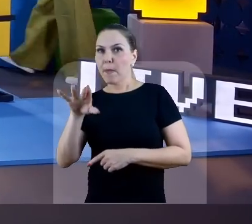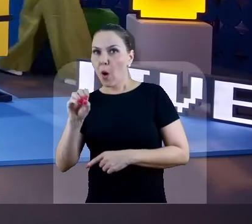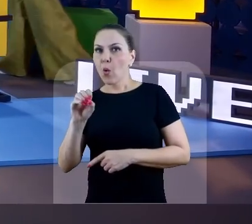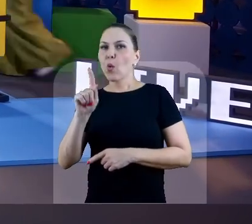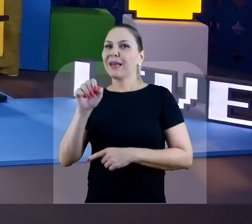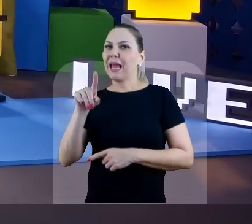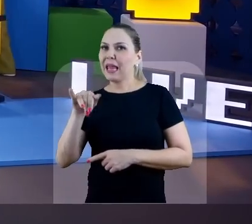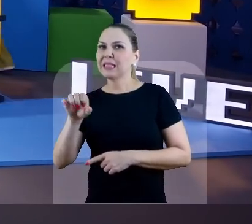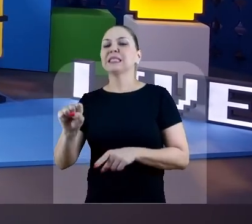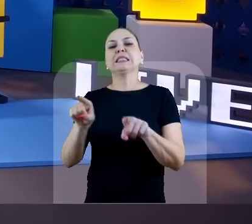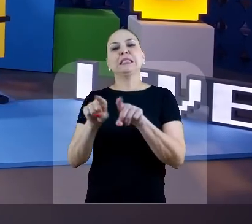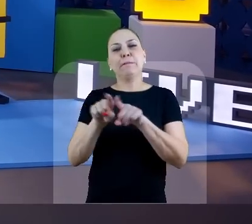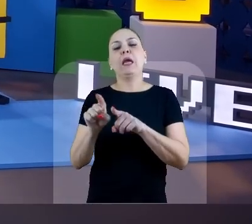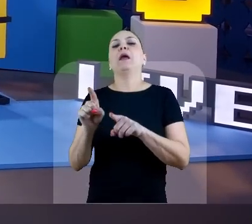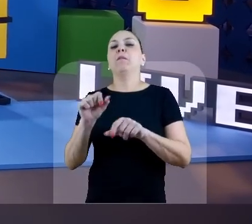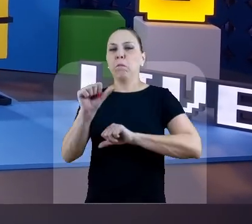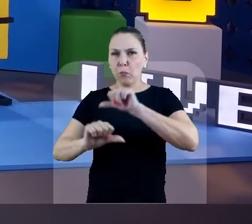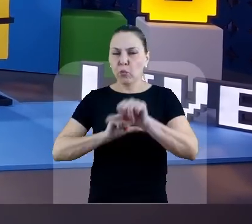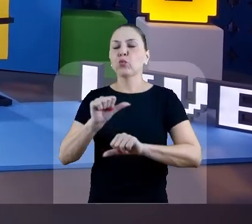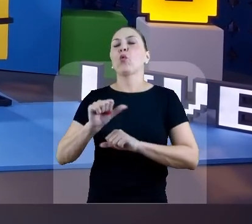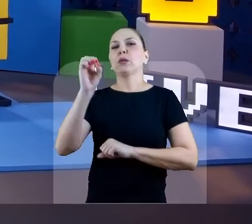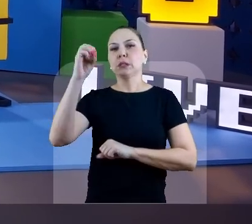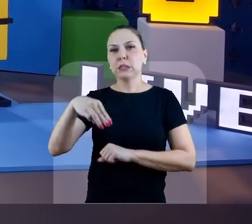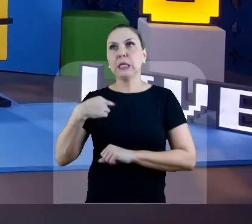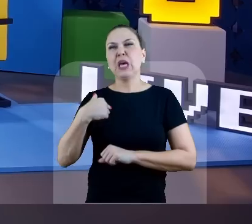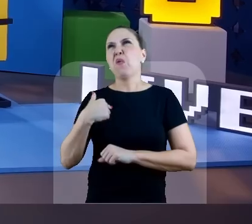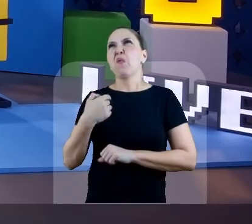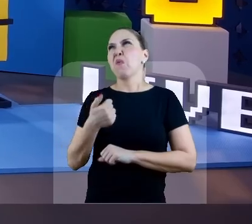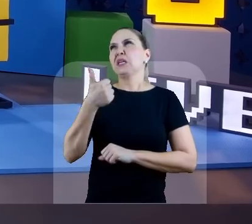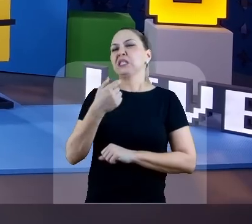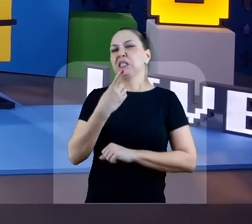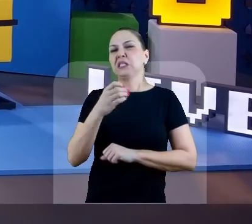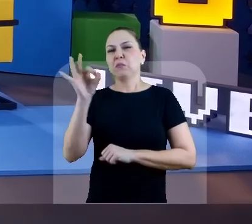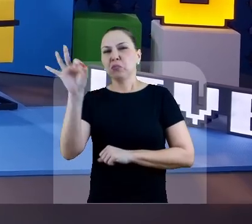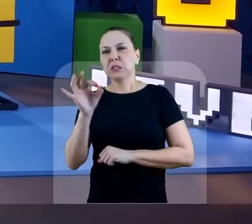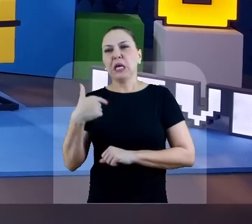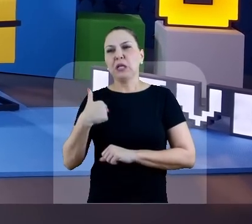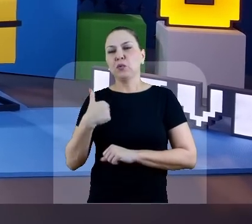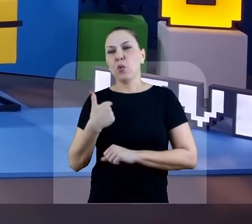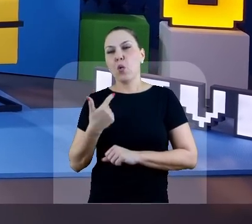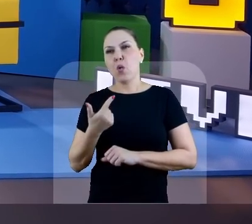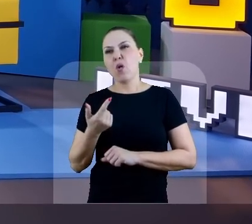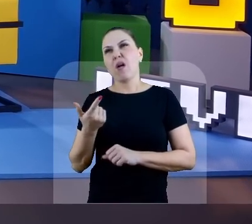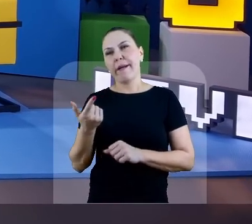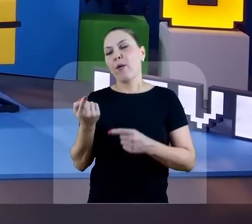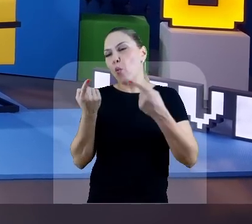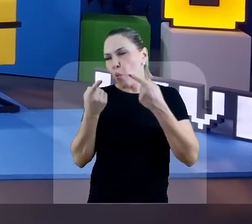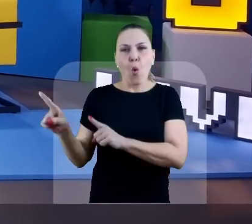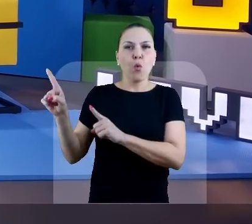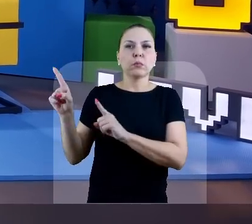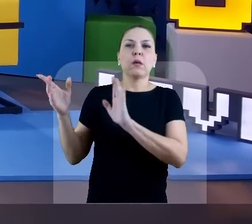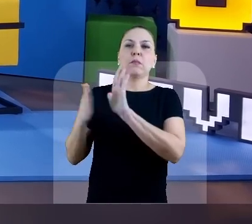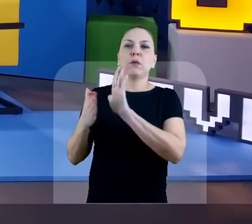da minha idade, hein, cara. Eu fui praticamente 100% contra a esquerda, né, nos seus